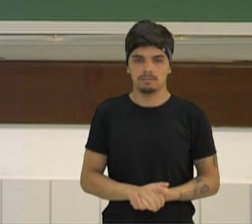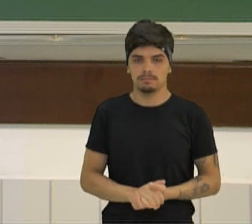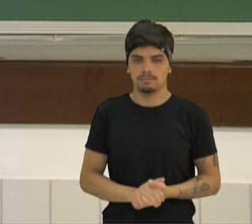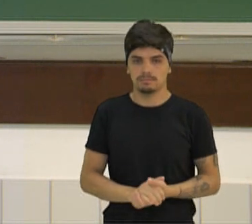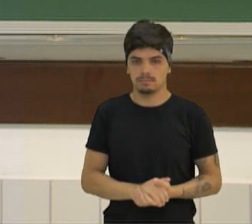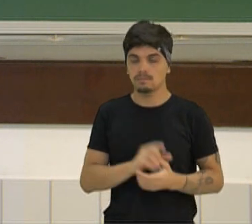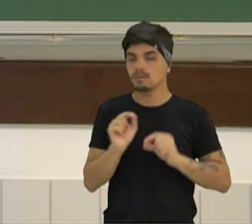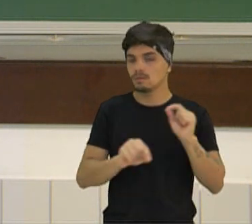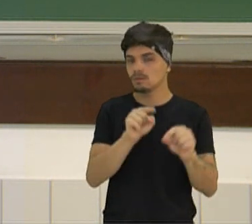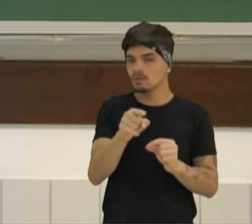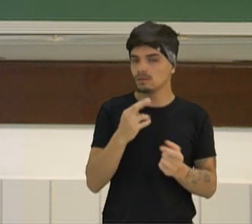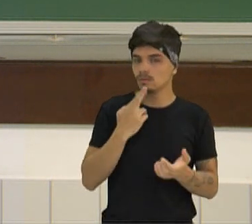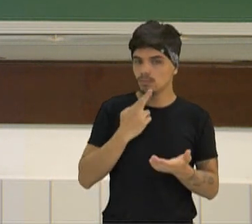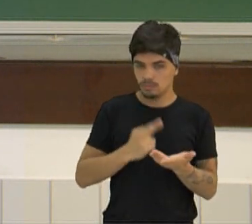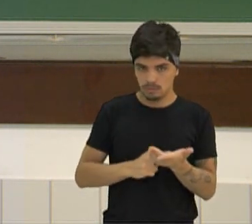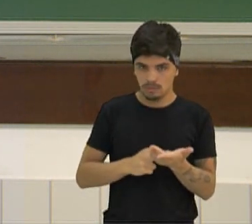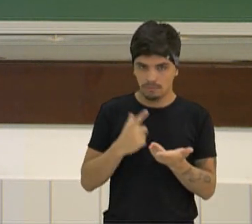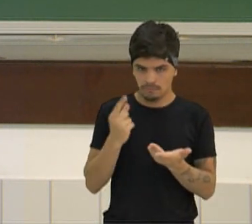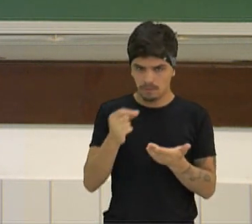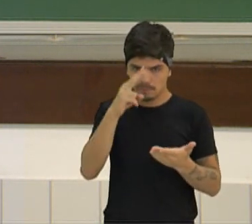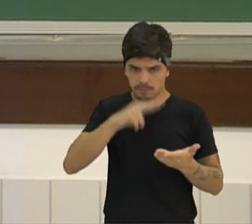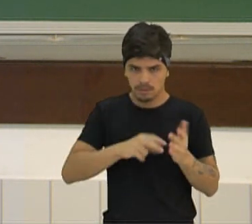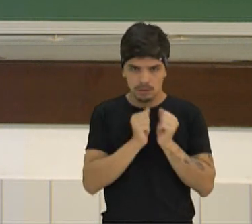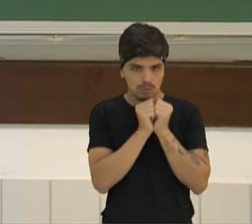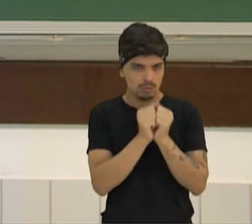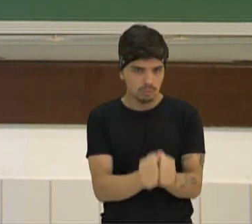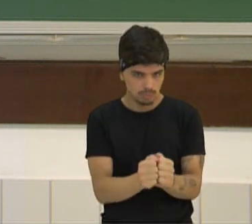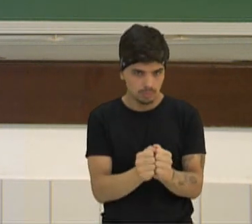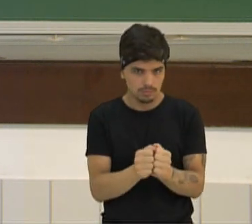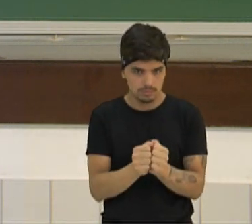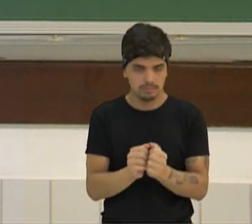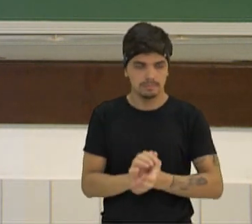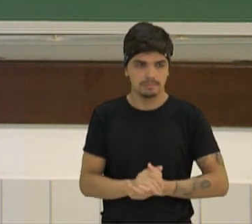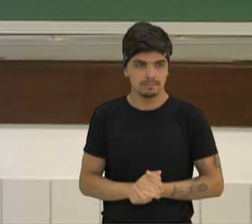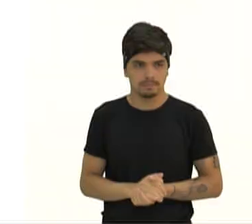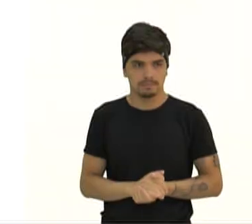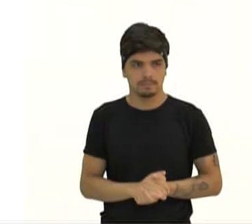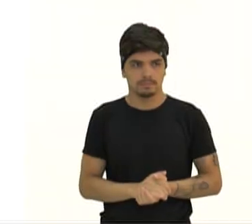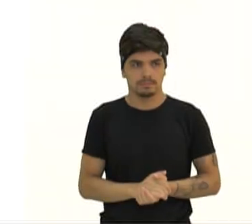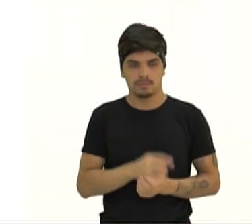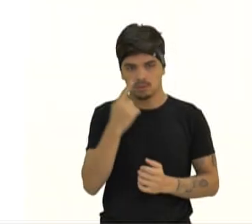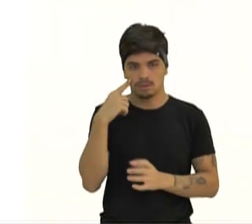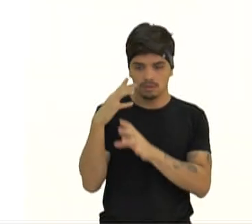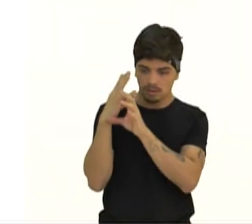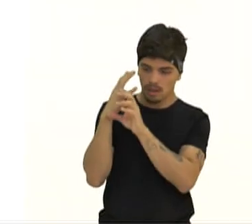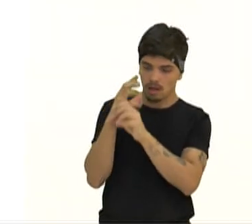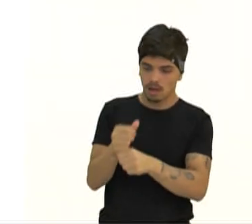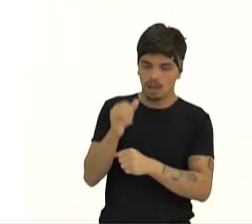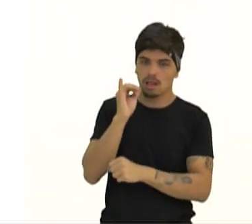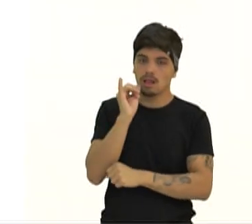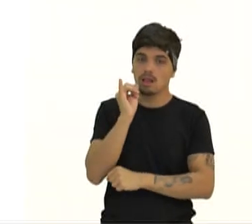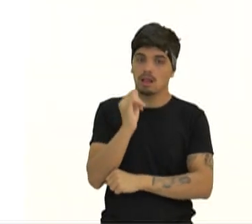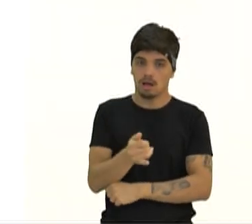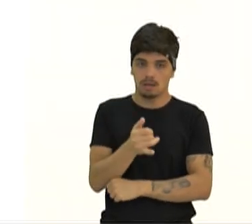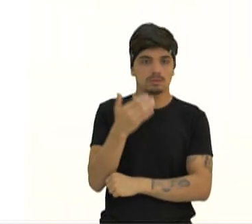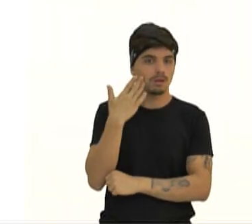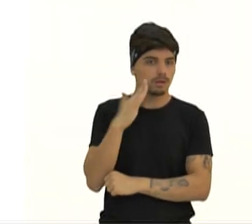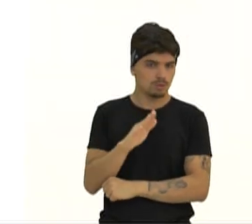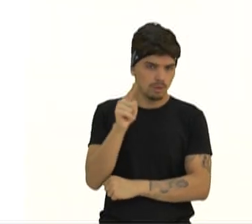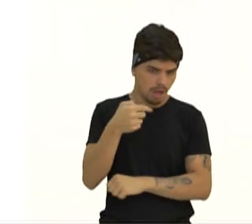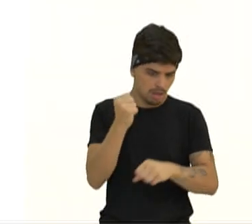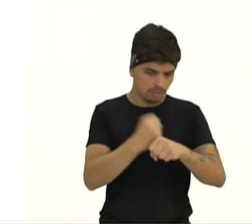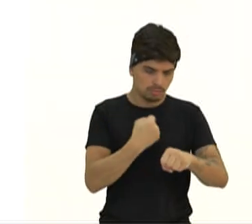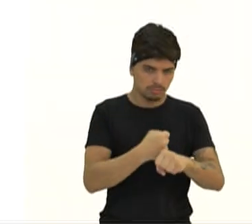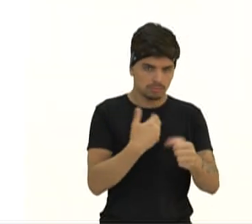O que que você respondeu vamos dar uma olhadinha nas obras do Fúlvio relatos azuis que essa obra que nós